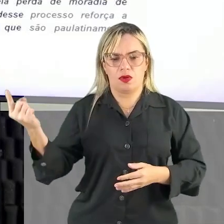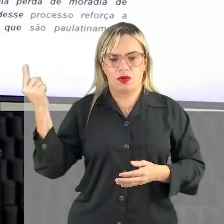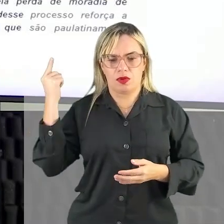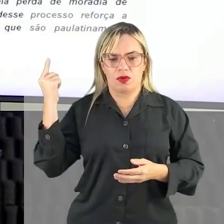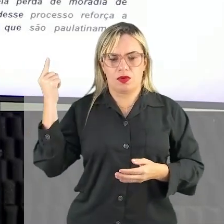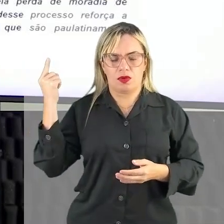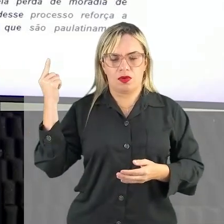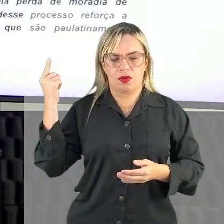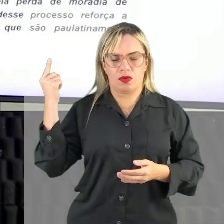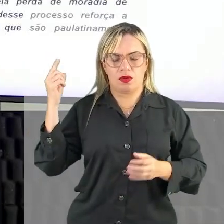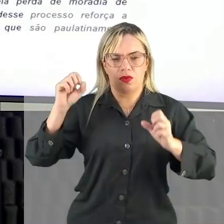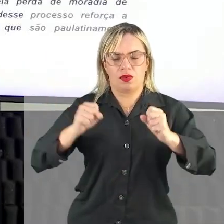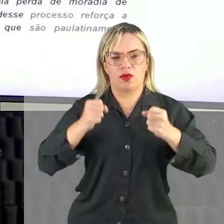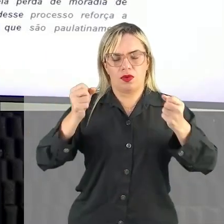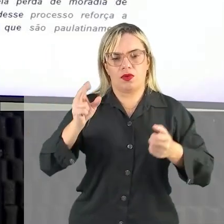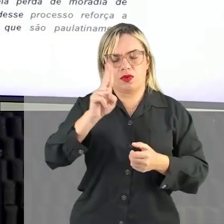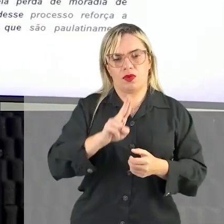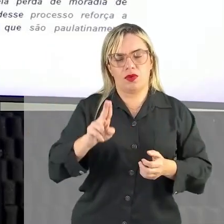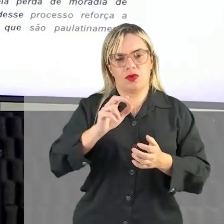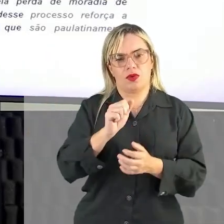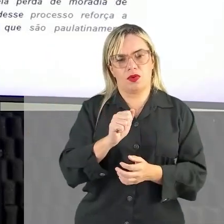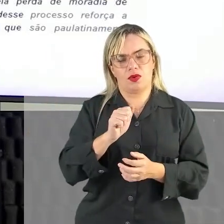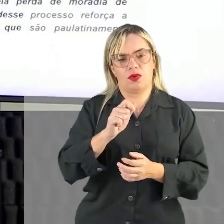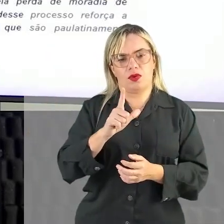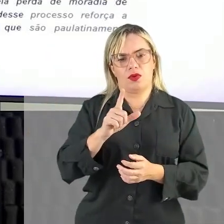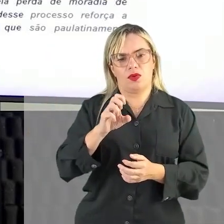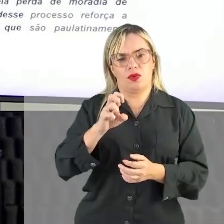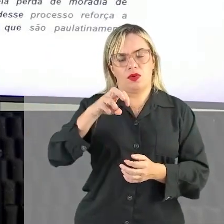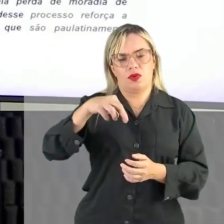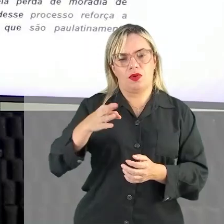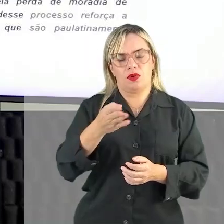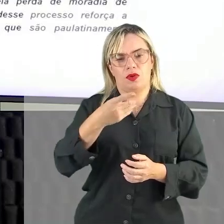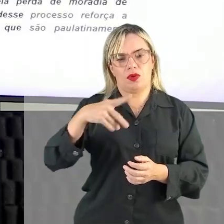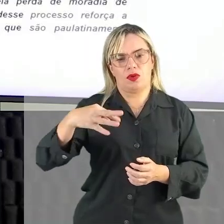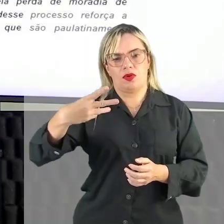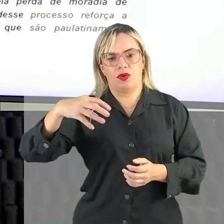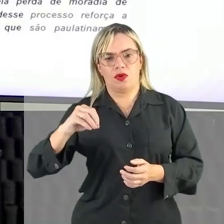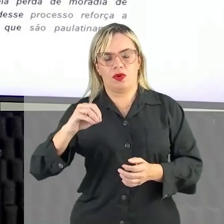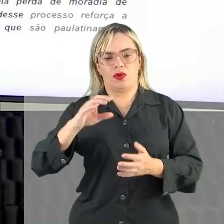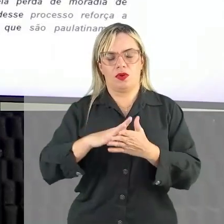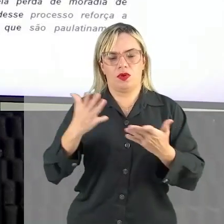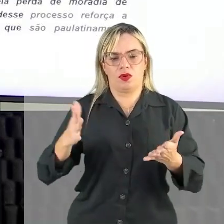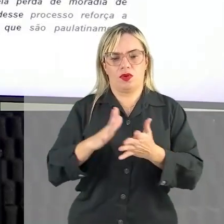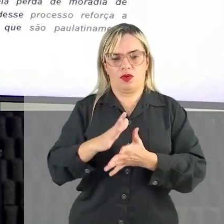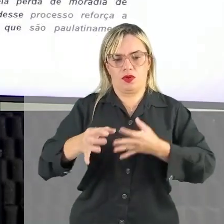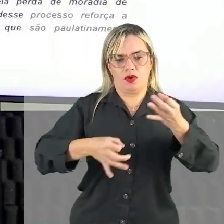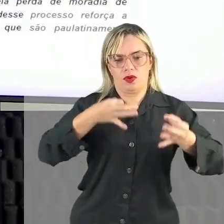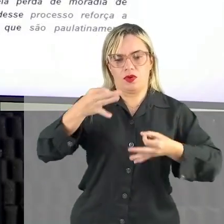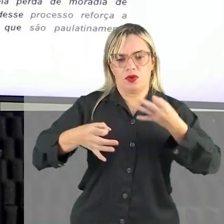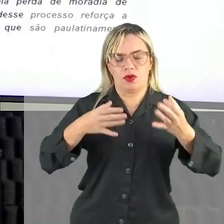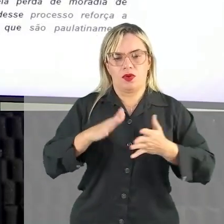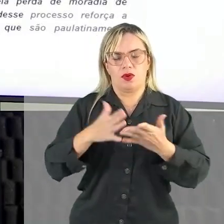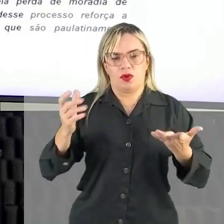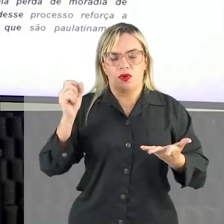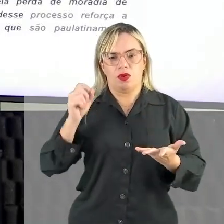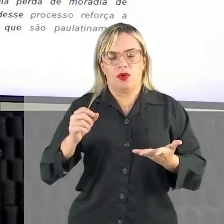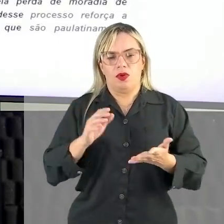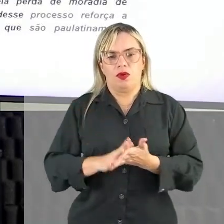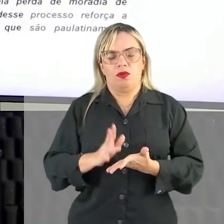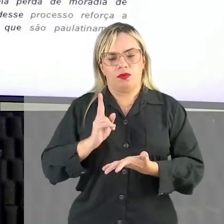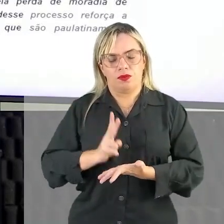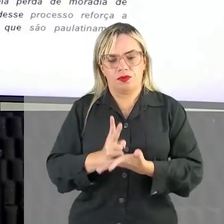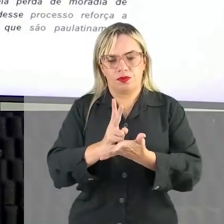esse eu posso colocar Além disso né como operador aqui é argumentativo de de